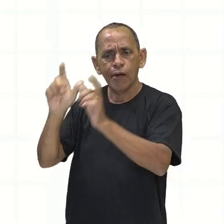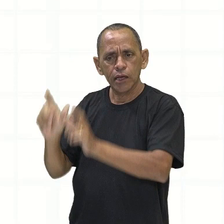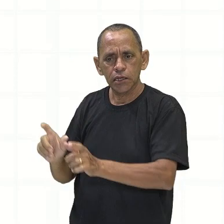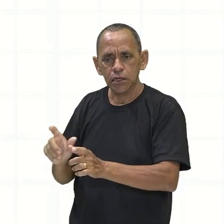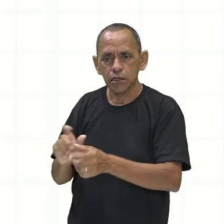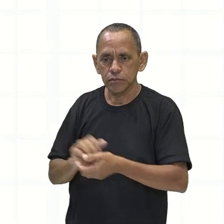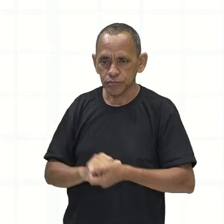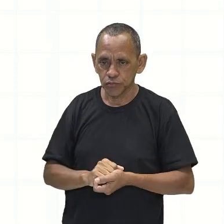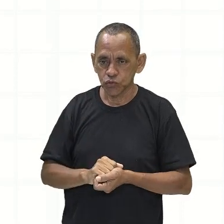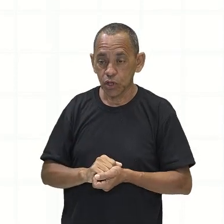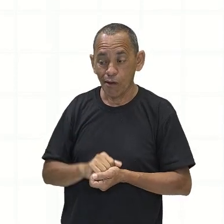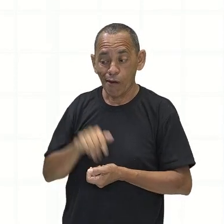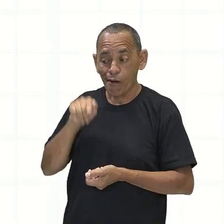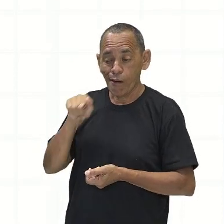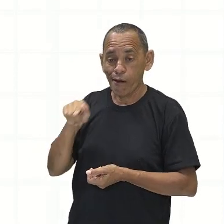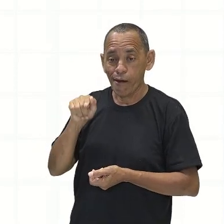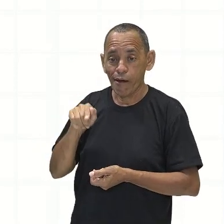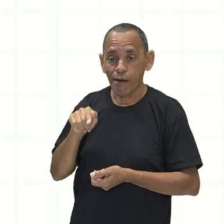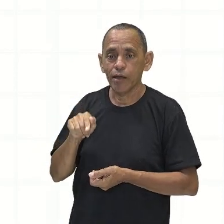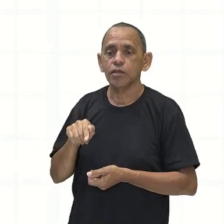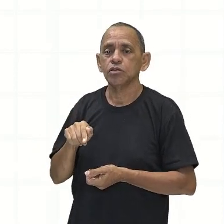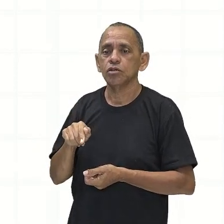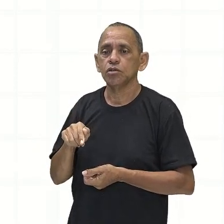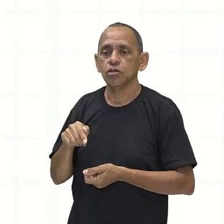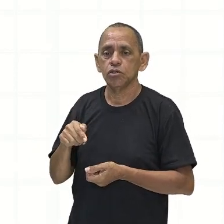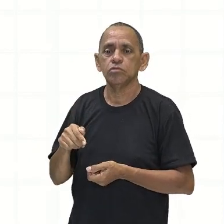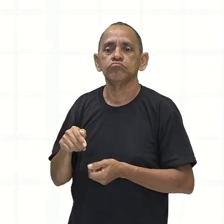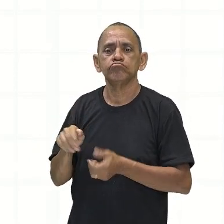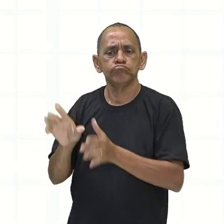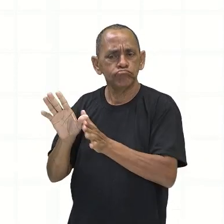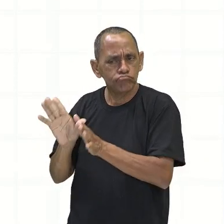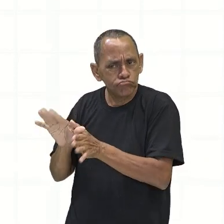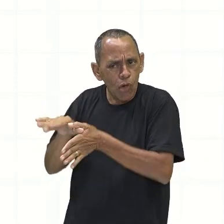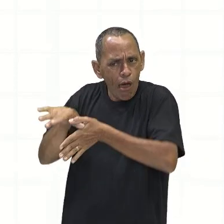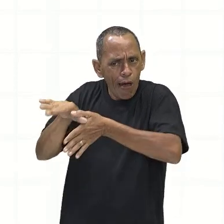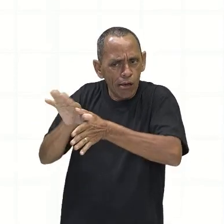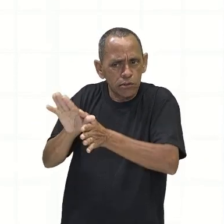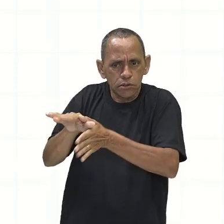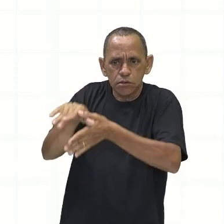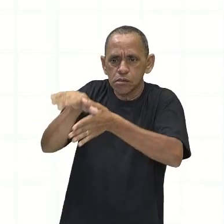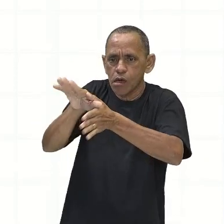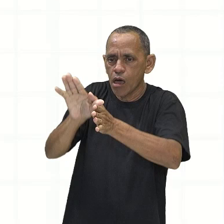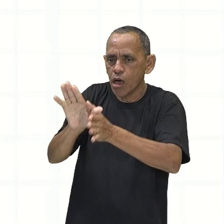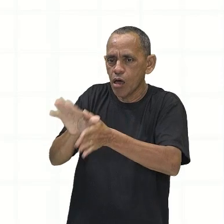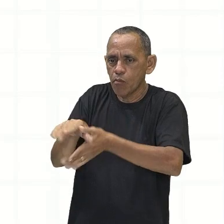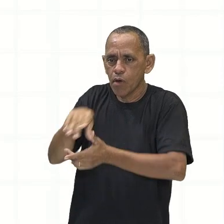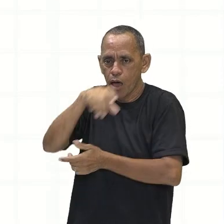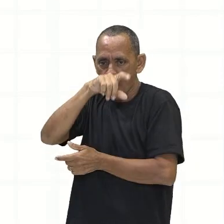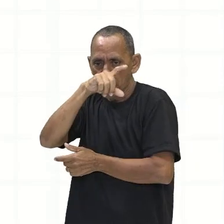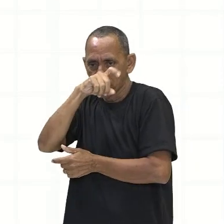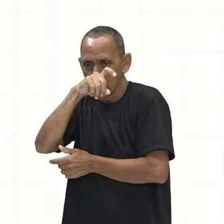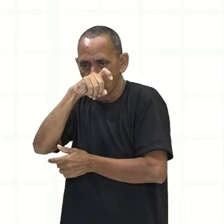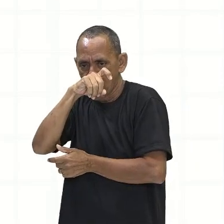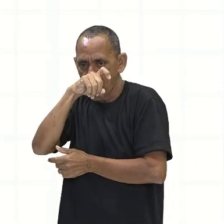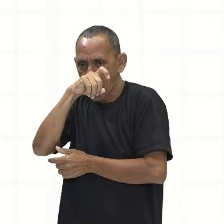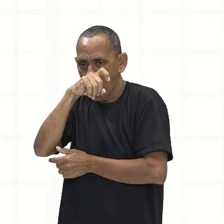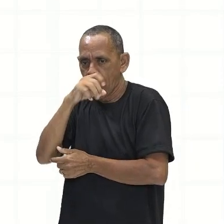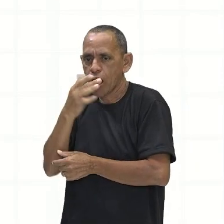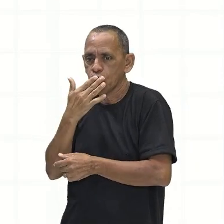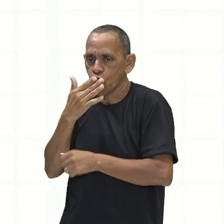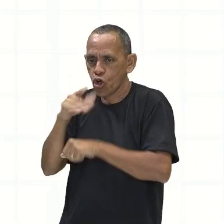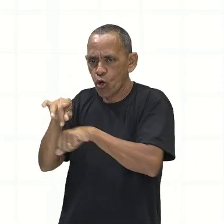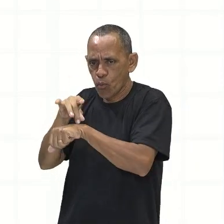assim, eles, você saberia a quem ele se refere? Eles. Se refere a quem?